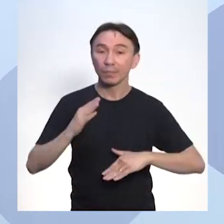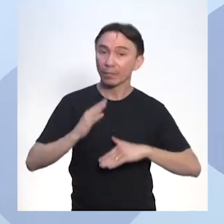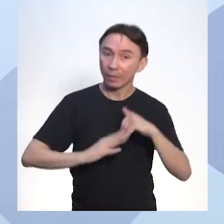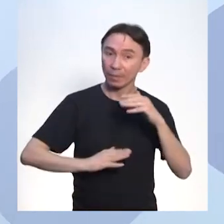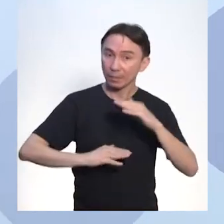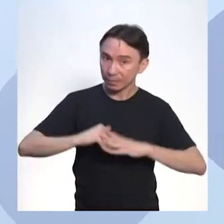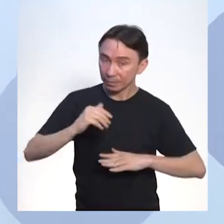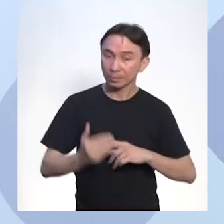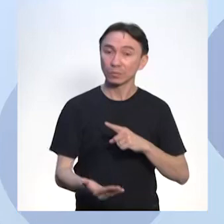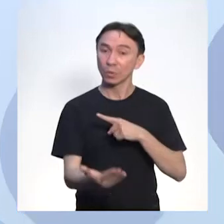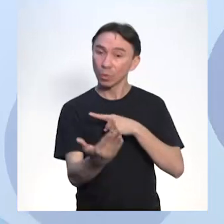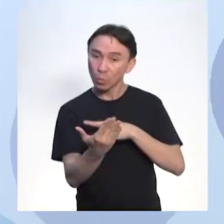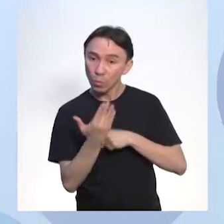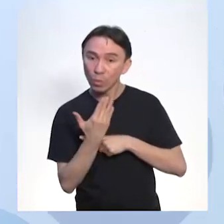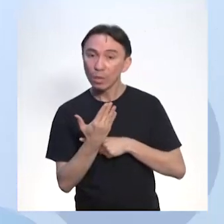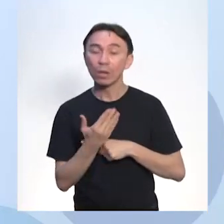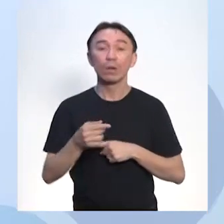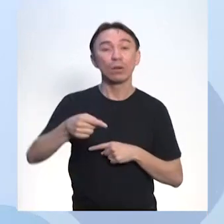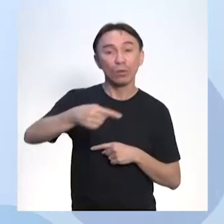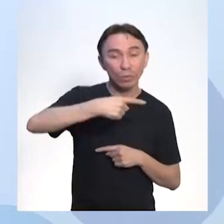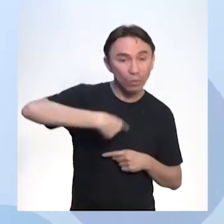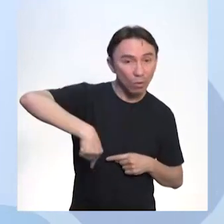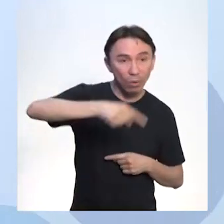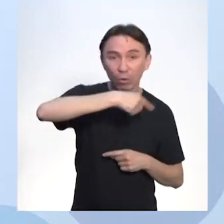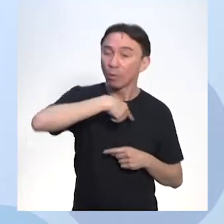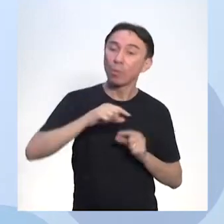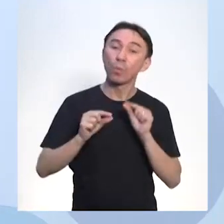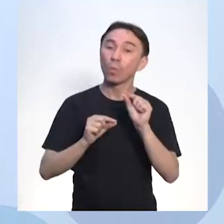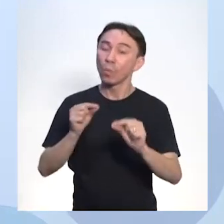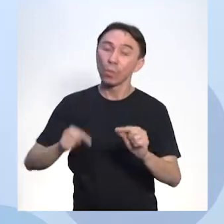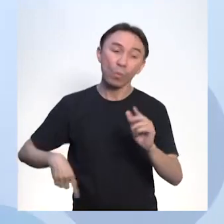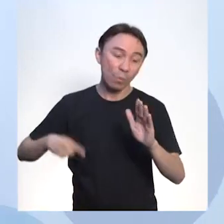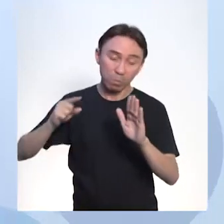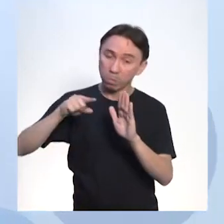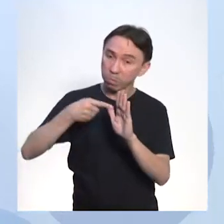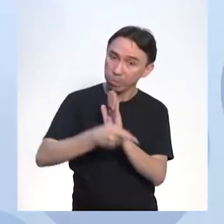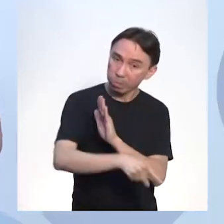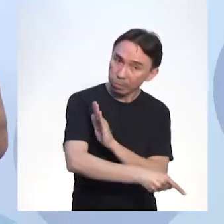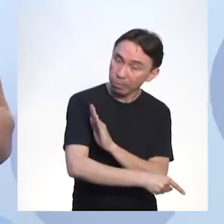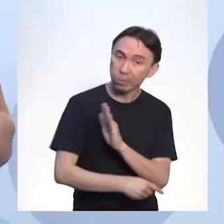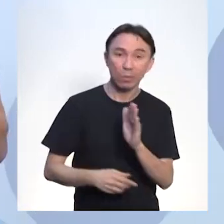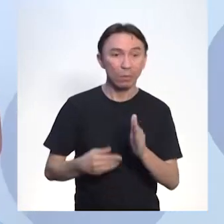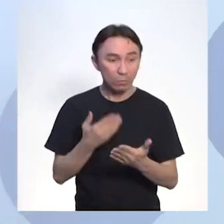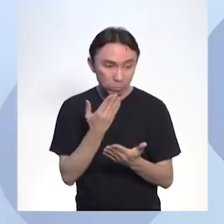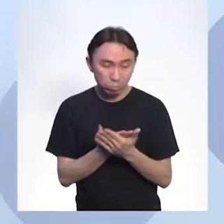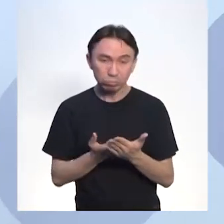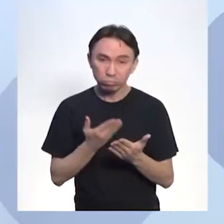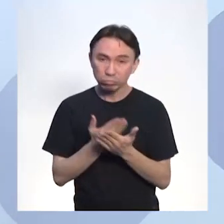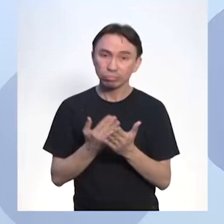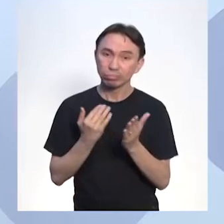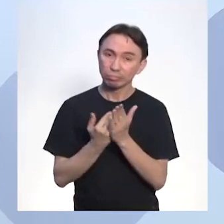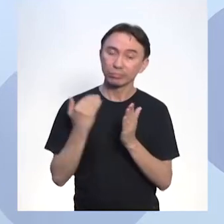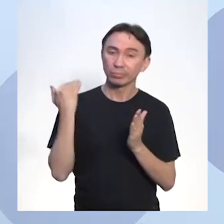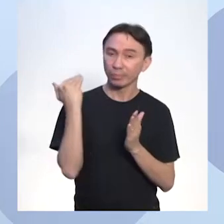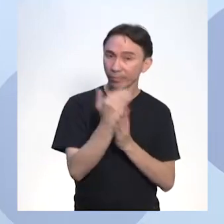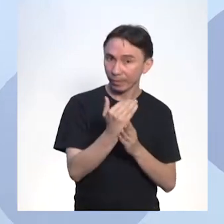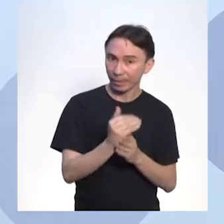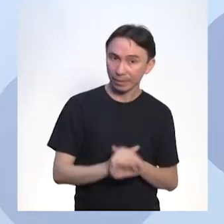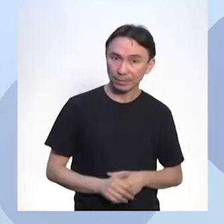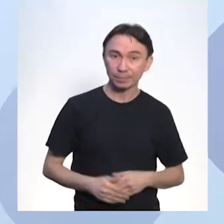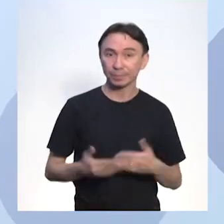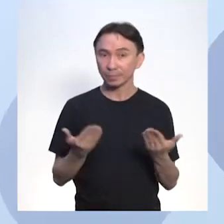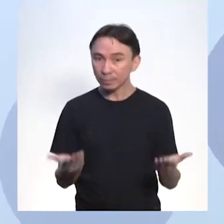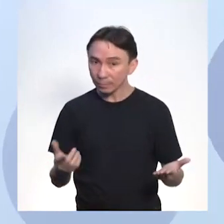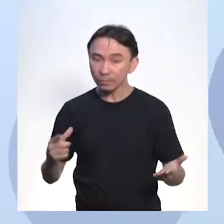nos proporcionar, nos aprofundarmos um pouco mais, e aí o prof aqui está montando